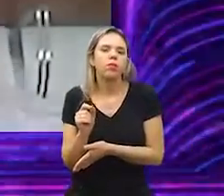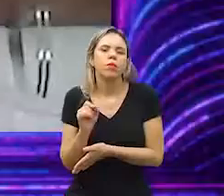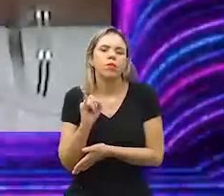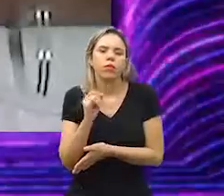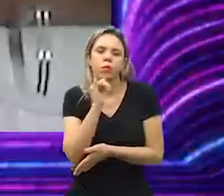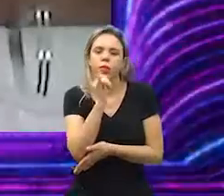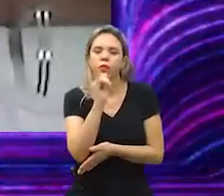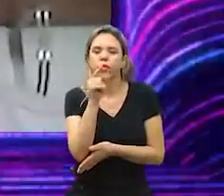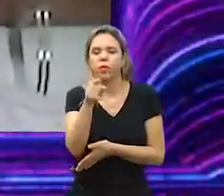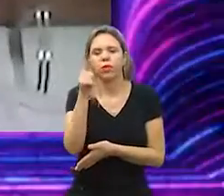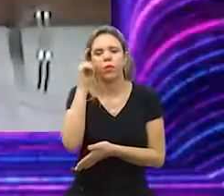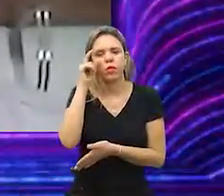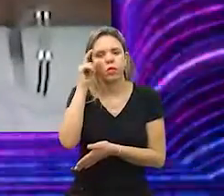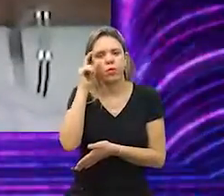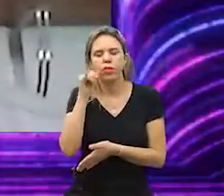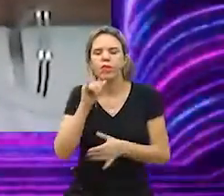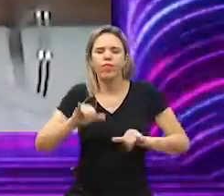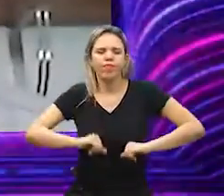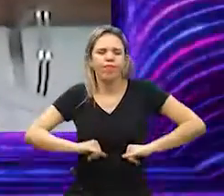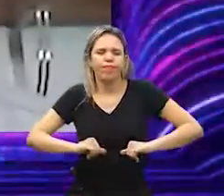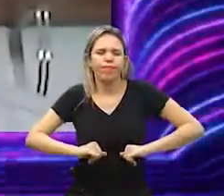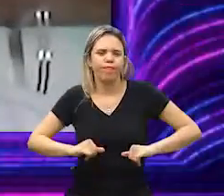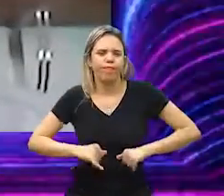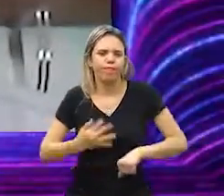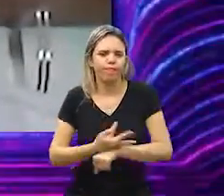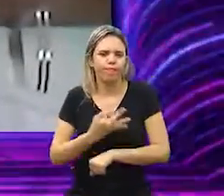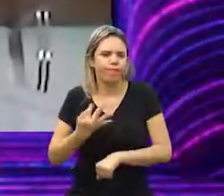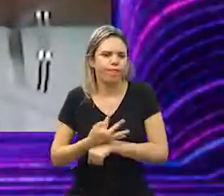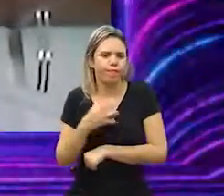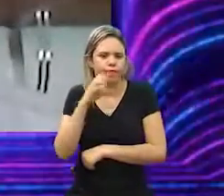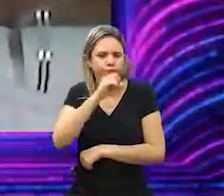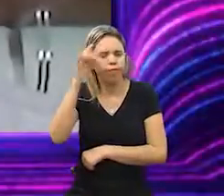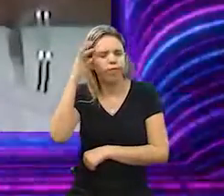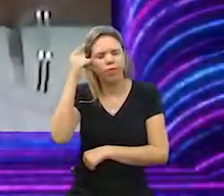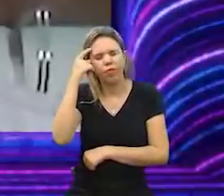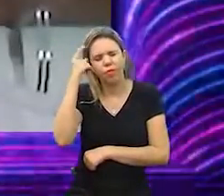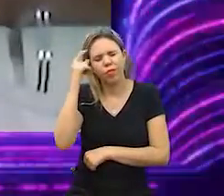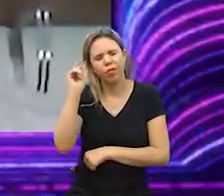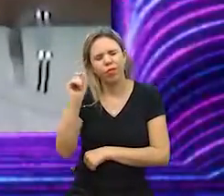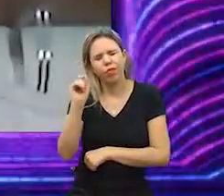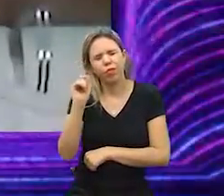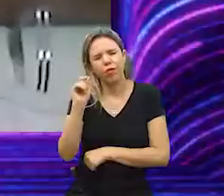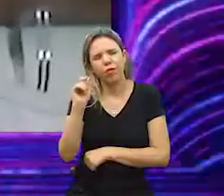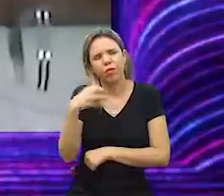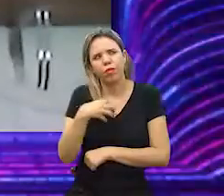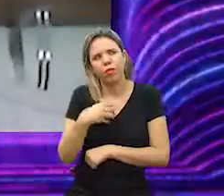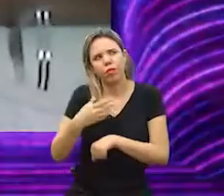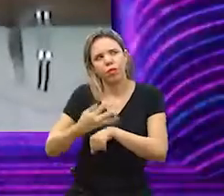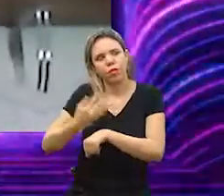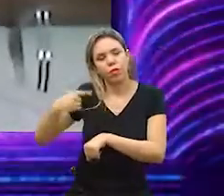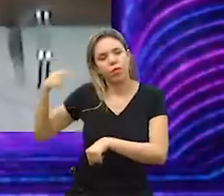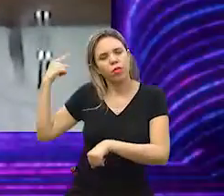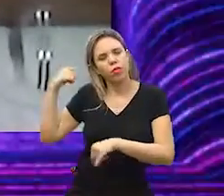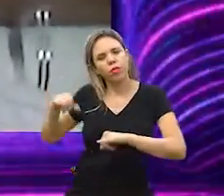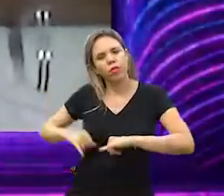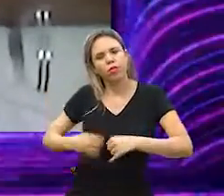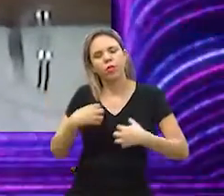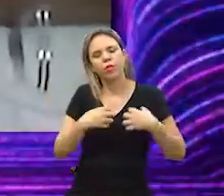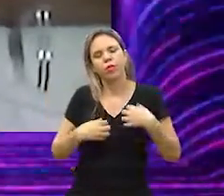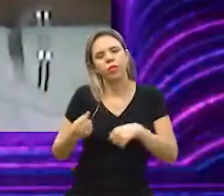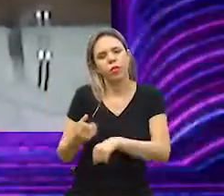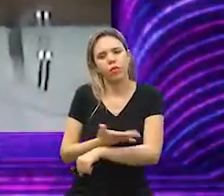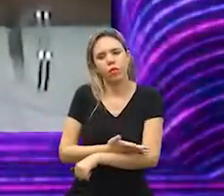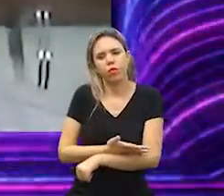Se eu falar para você, Michel, dor, imediatamente vem à sua memória afetiva momentos que você sentiu dor física e